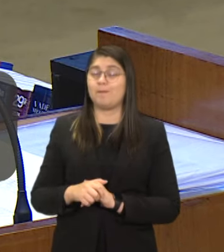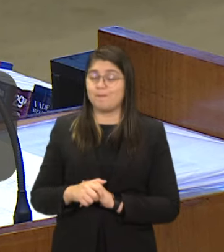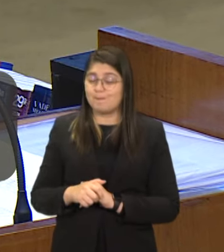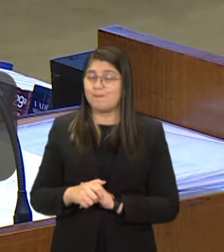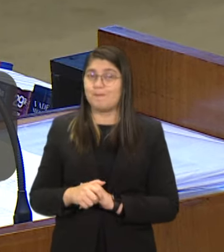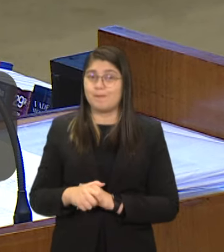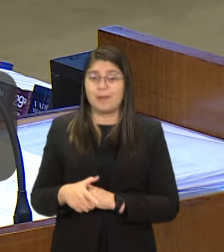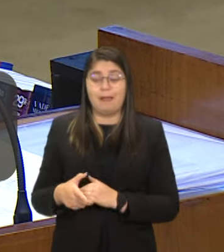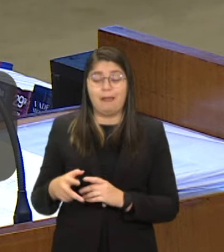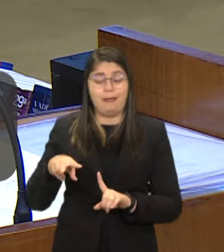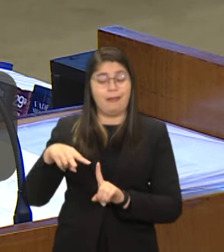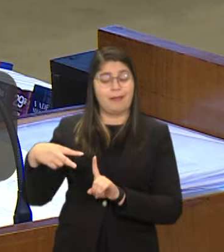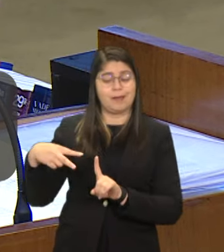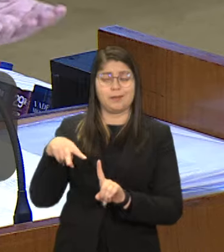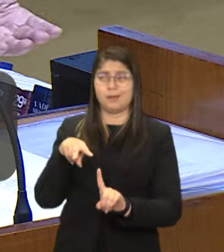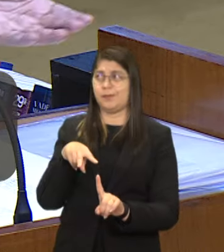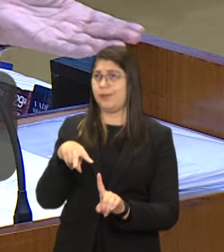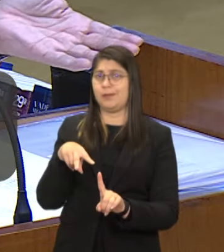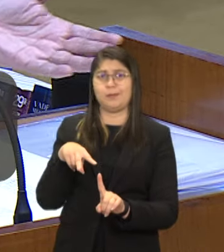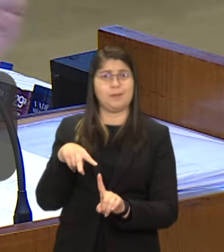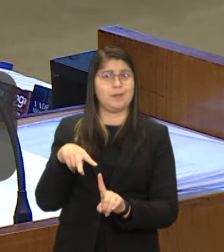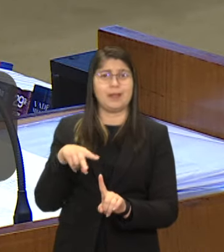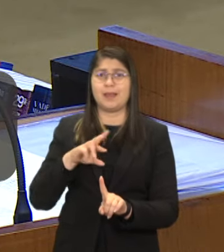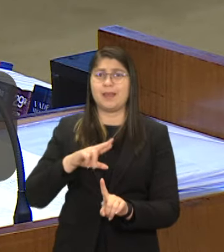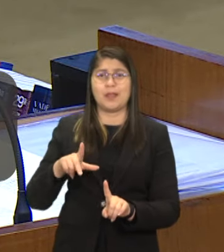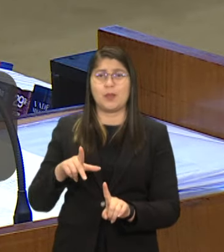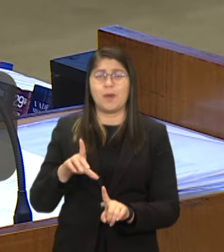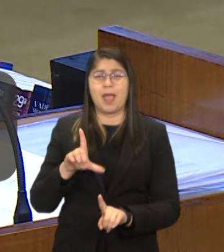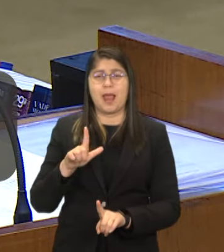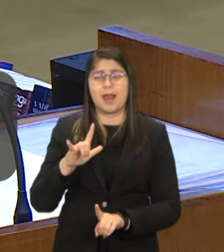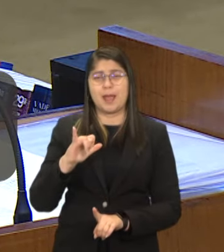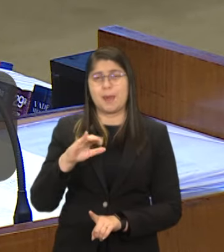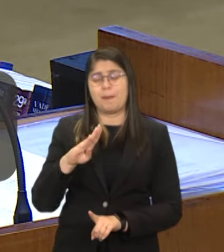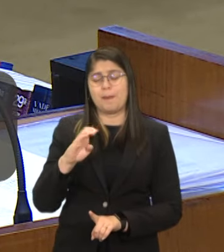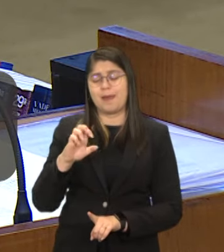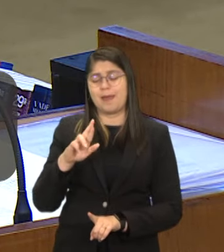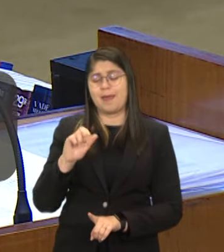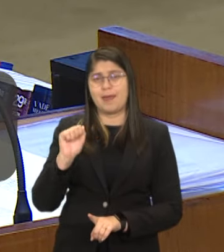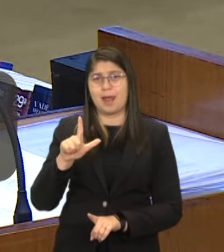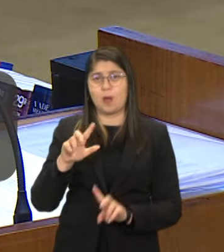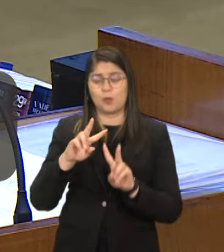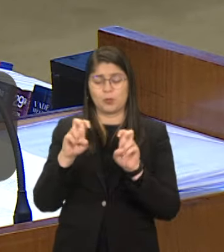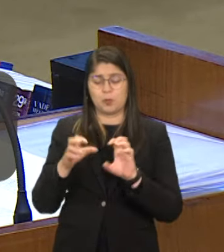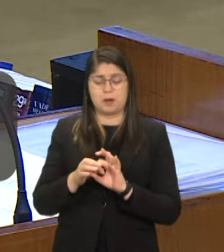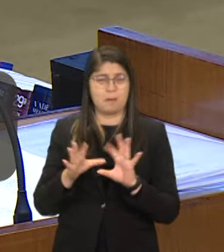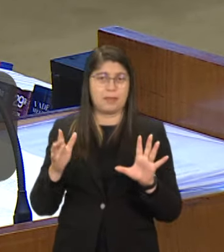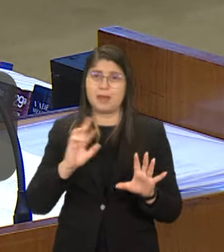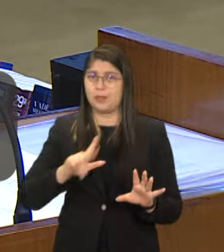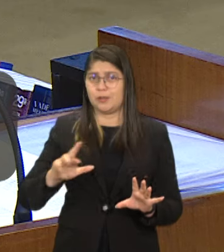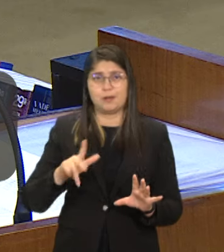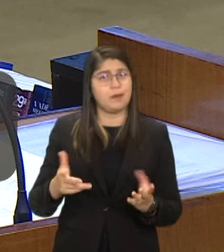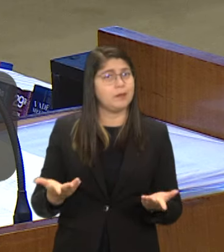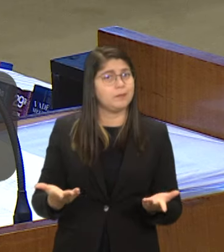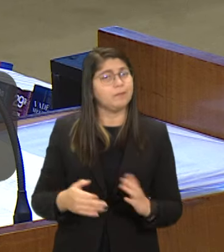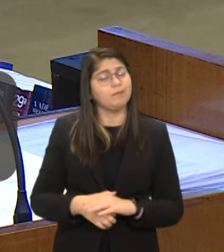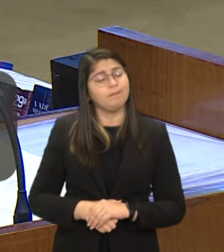exatamente esta visão, que sequer liberal é, sobre liberdade. Eu confesso